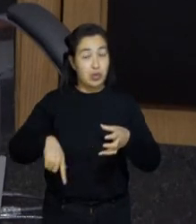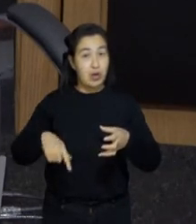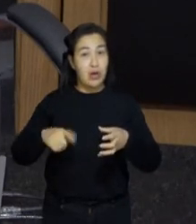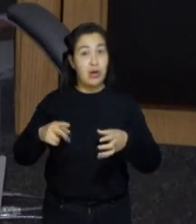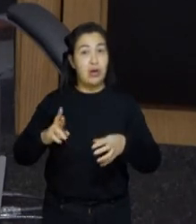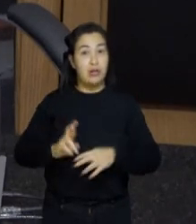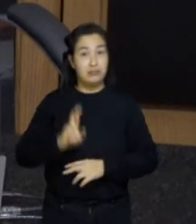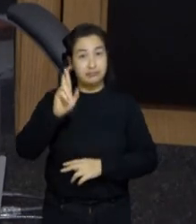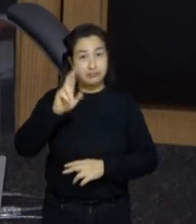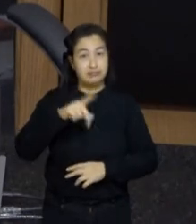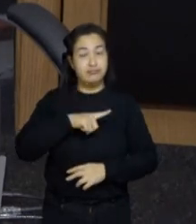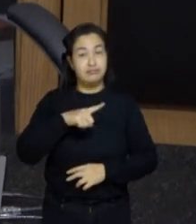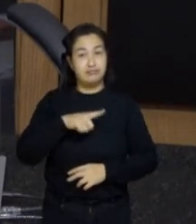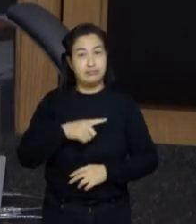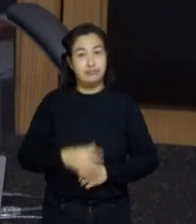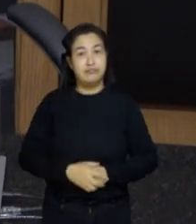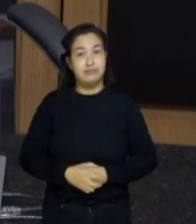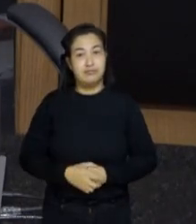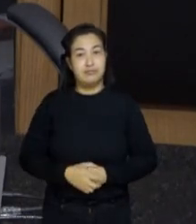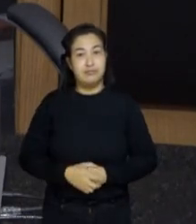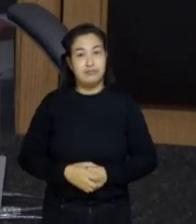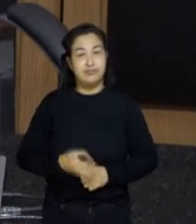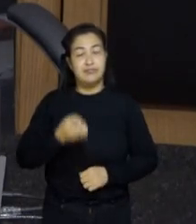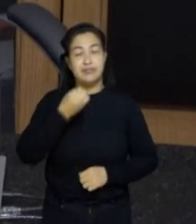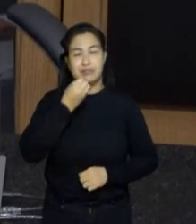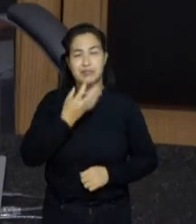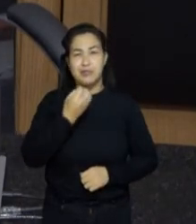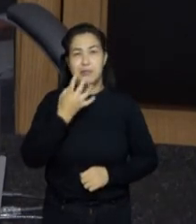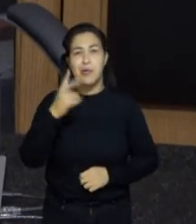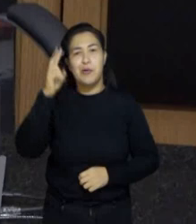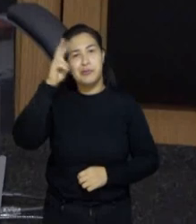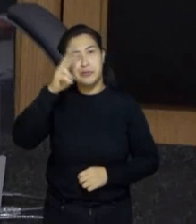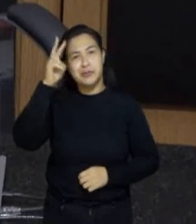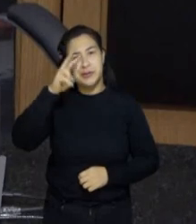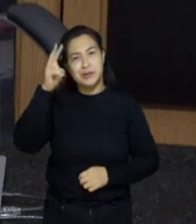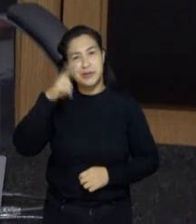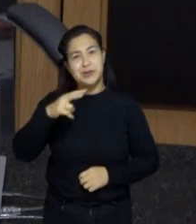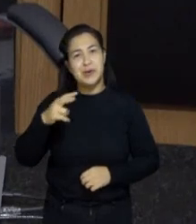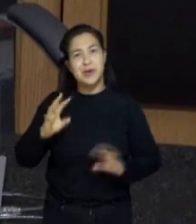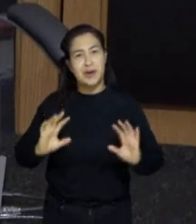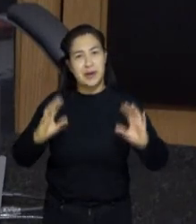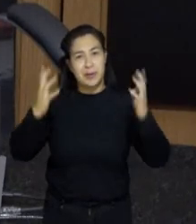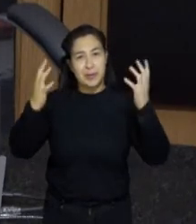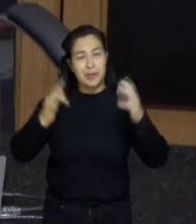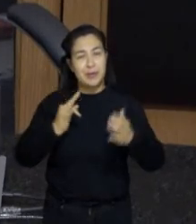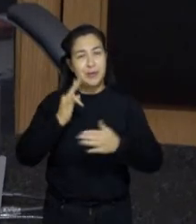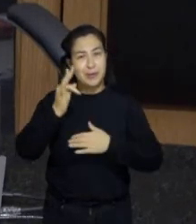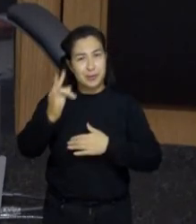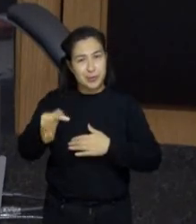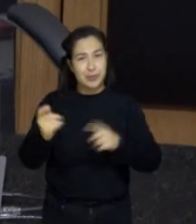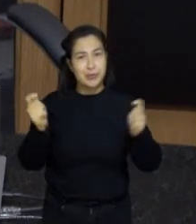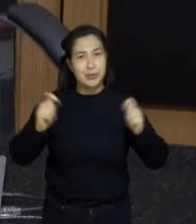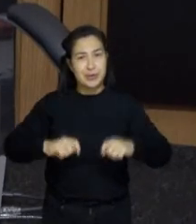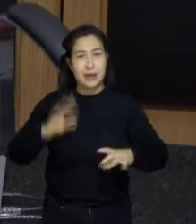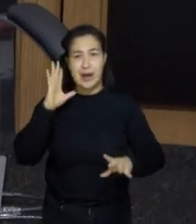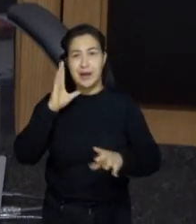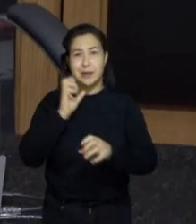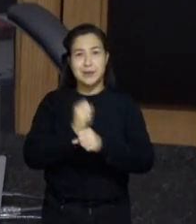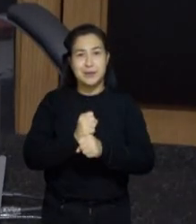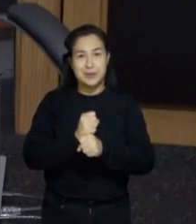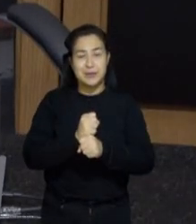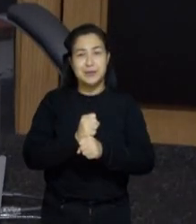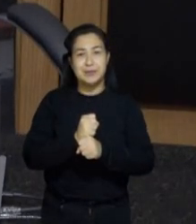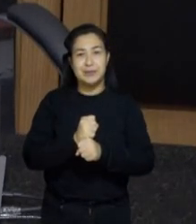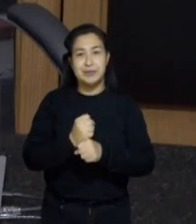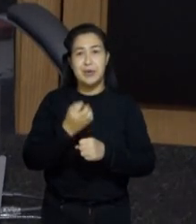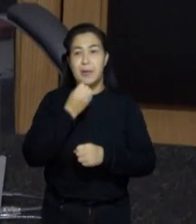responsabilidade. Então, uma boa jornada, mais 35 e mais 35 anos para essa boa informação e essa